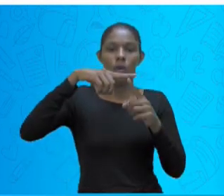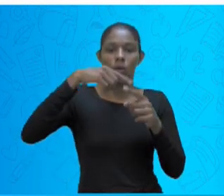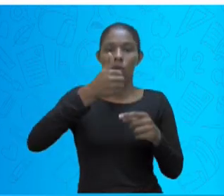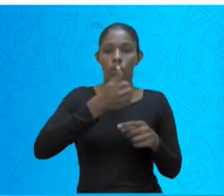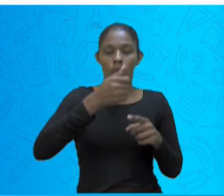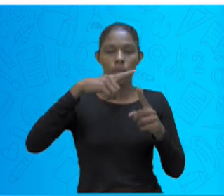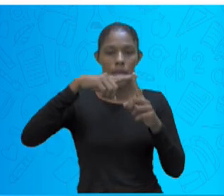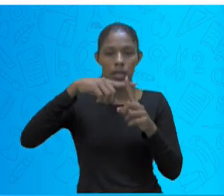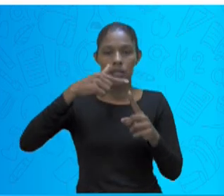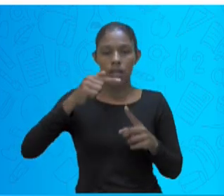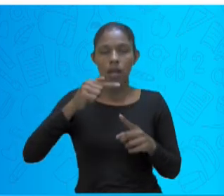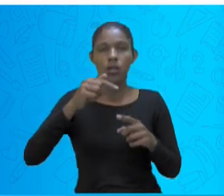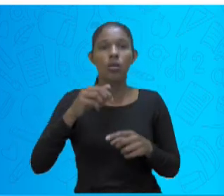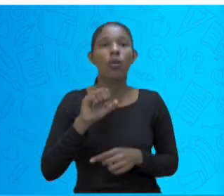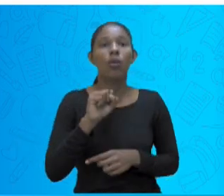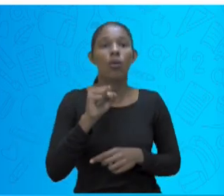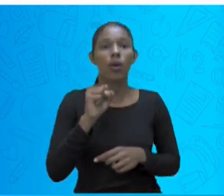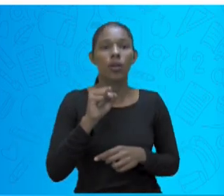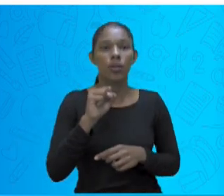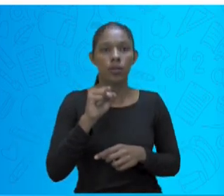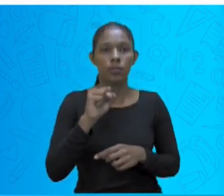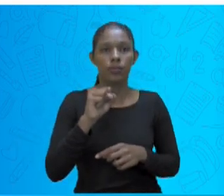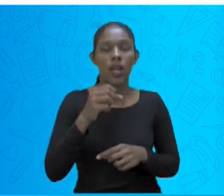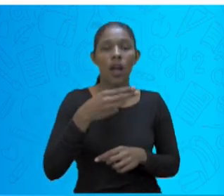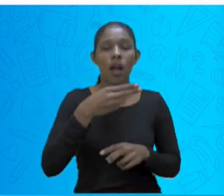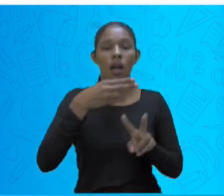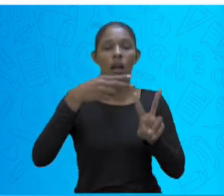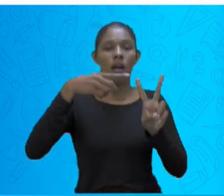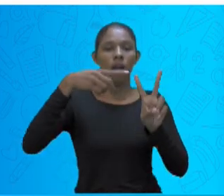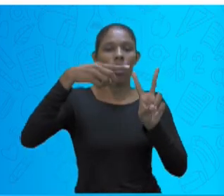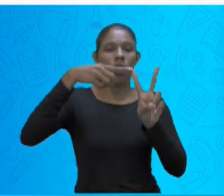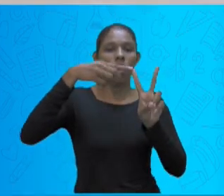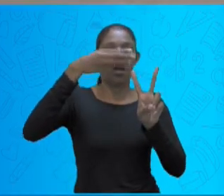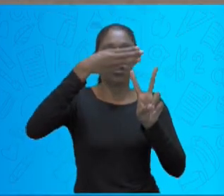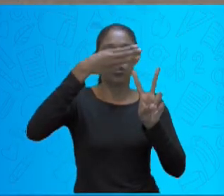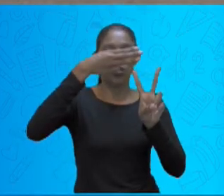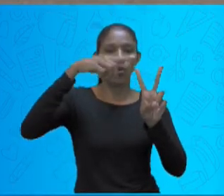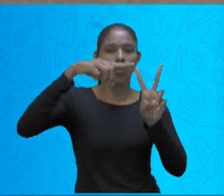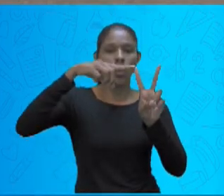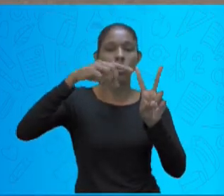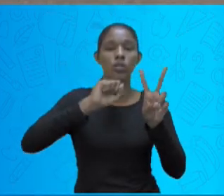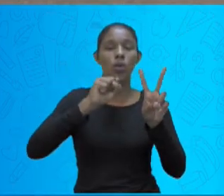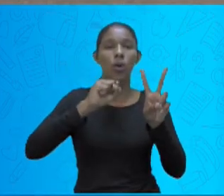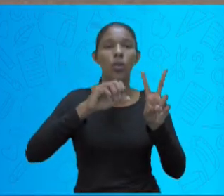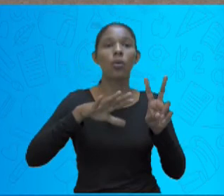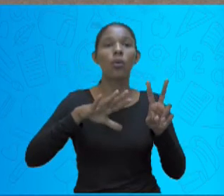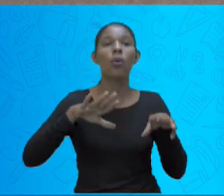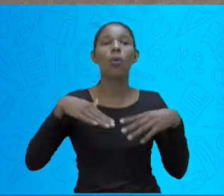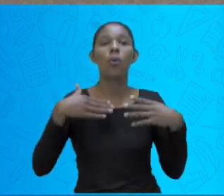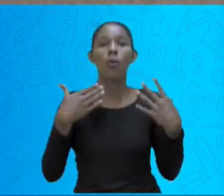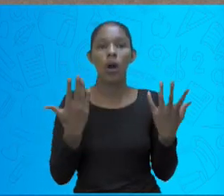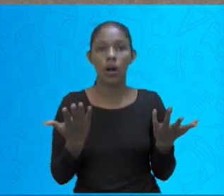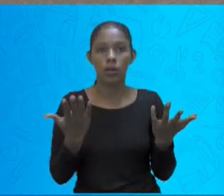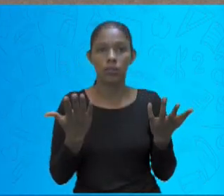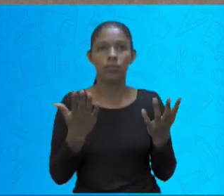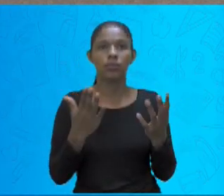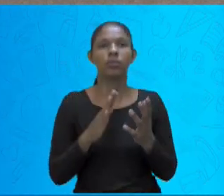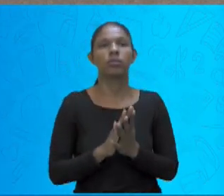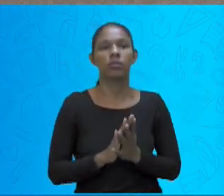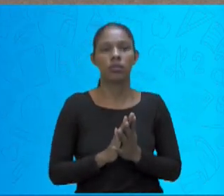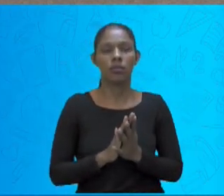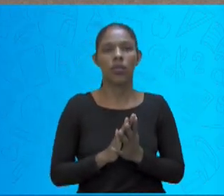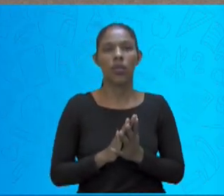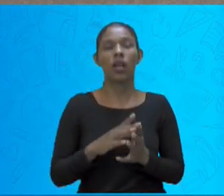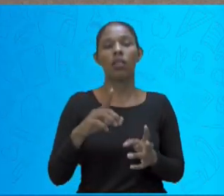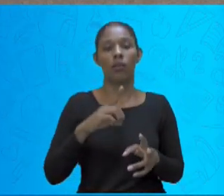raiz cúbica de 8? 2 vezes 2, 4. Vezes 2, 8. Então, eu